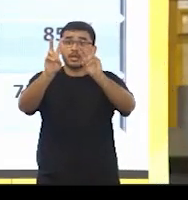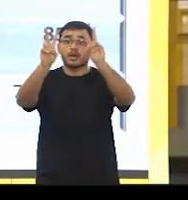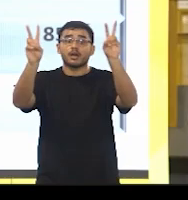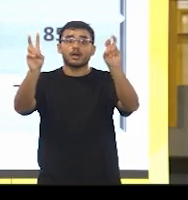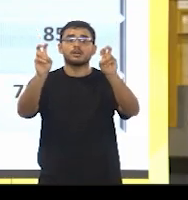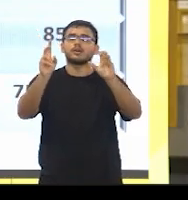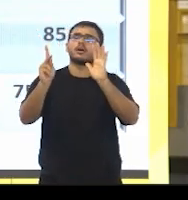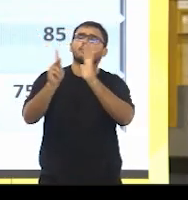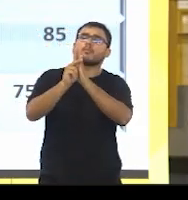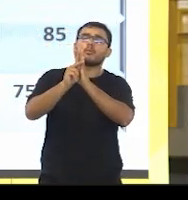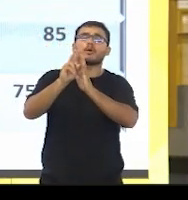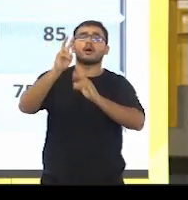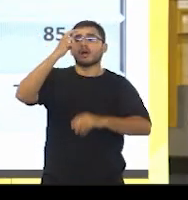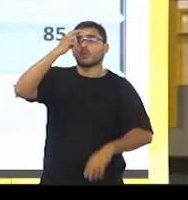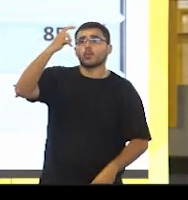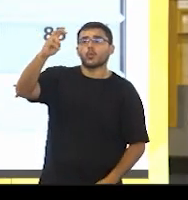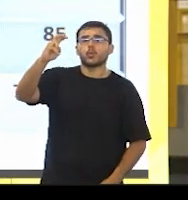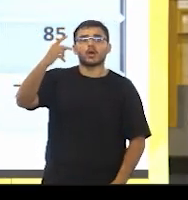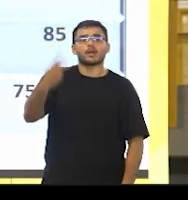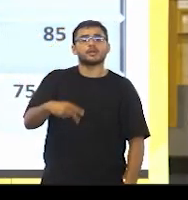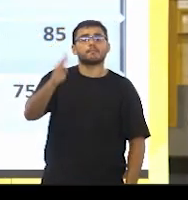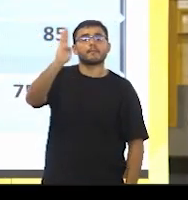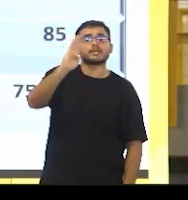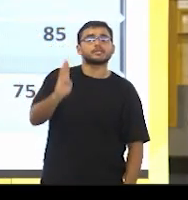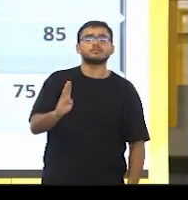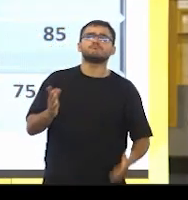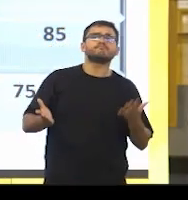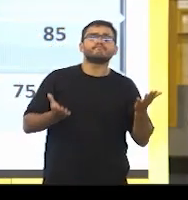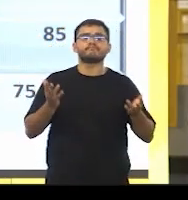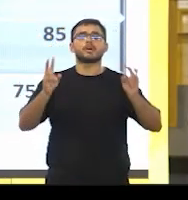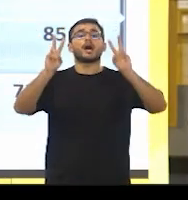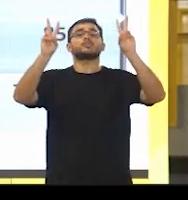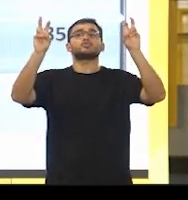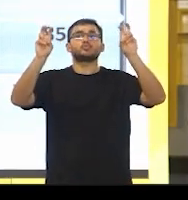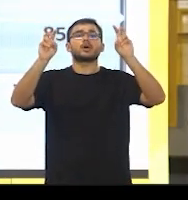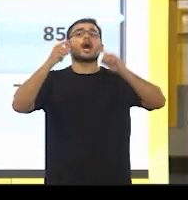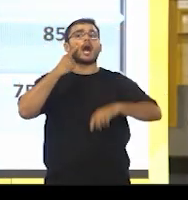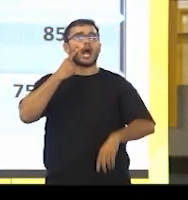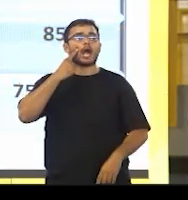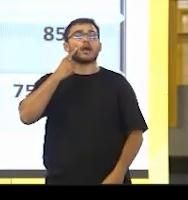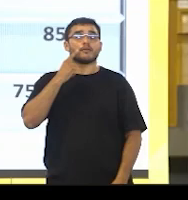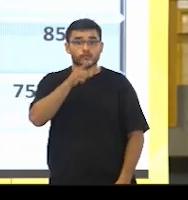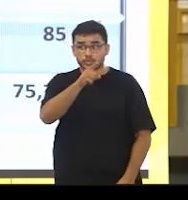artístico. E provavelmente 2, porque nesse teve 3.